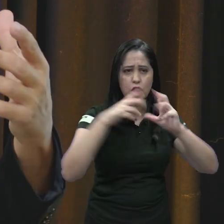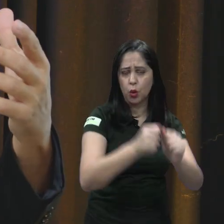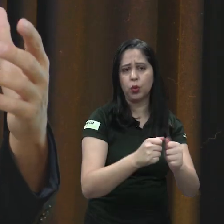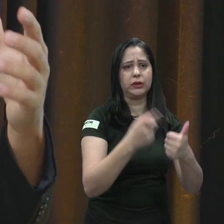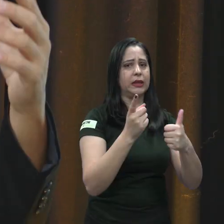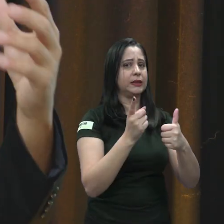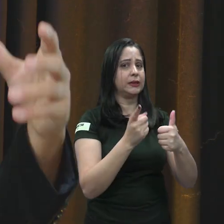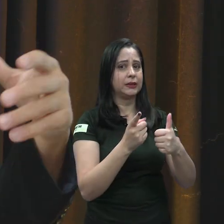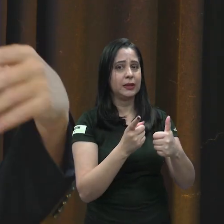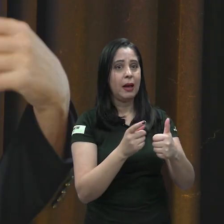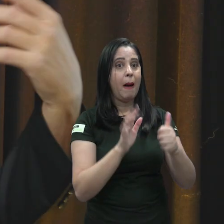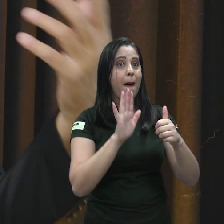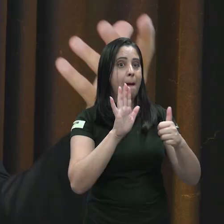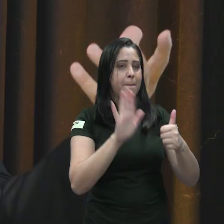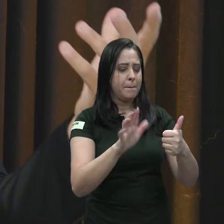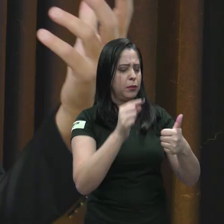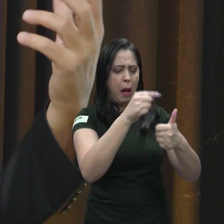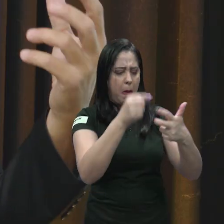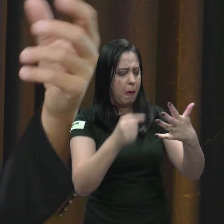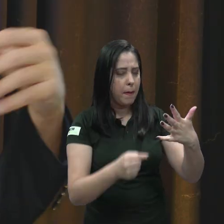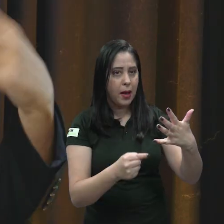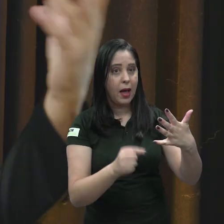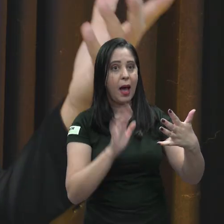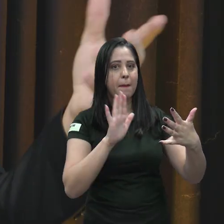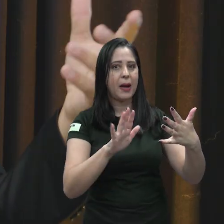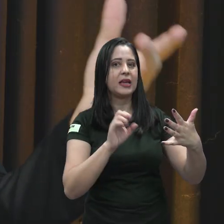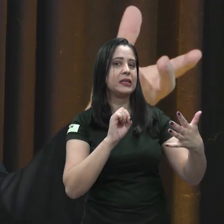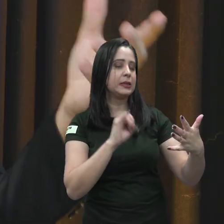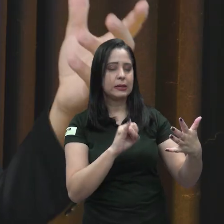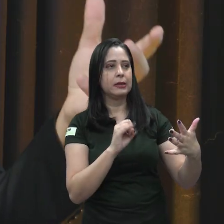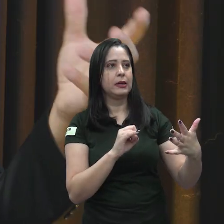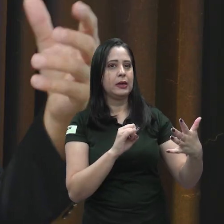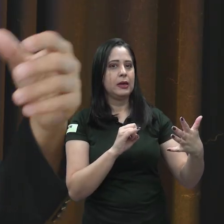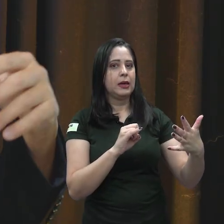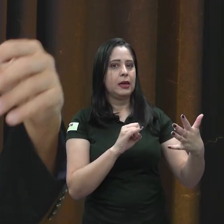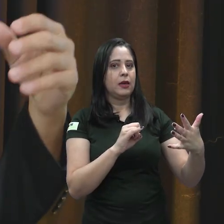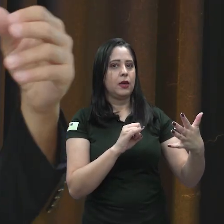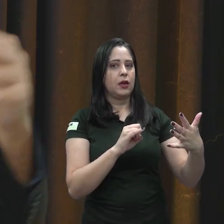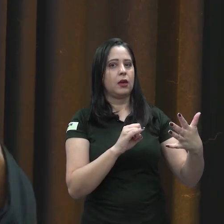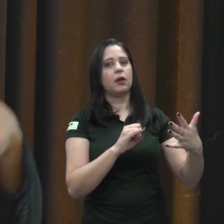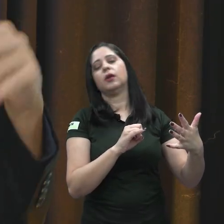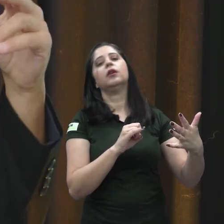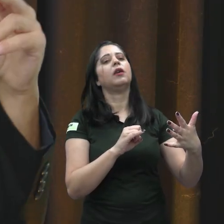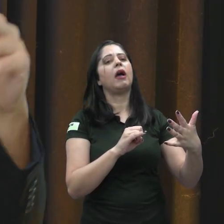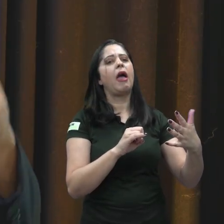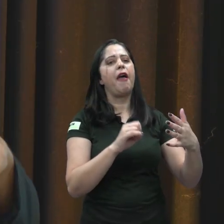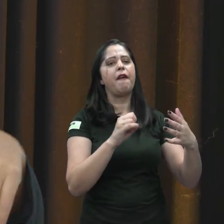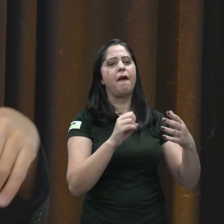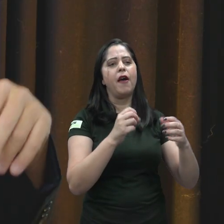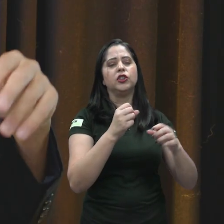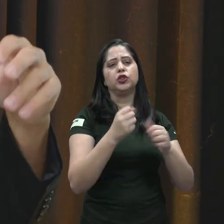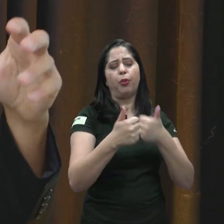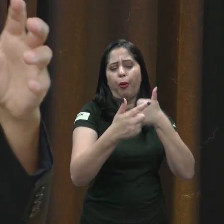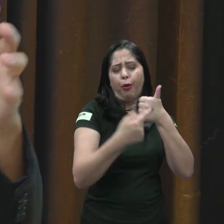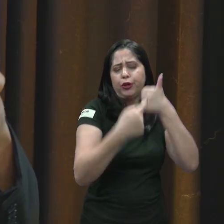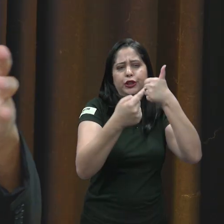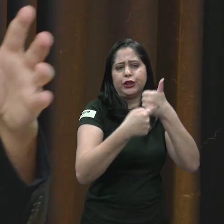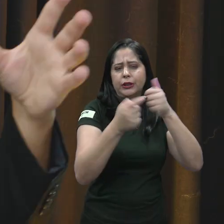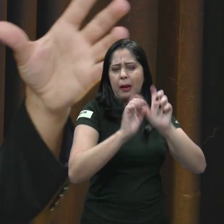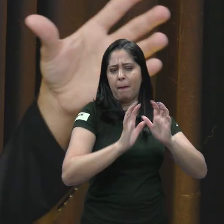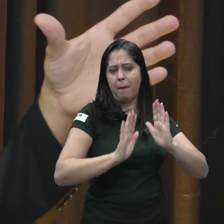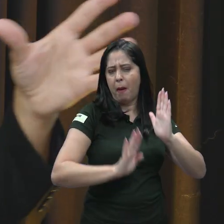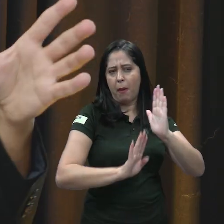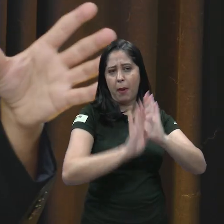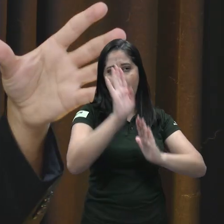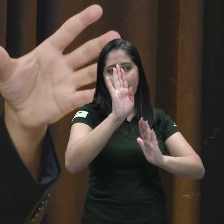em todas, e a que te mais trouxer, vamos falar assim, um retorno em número de visualizações, em publicidade, você acaba